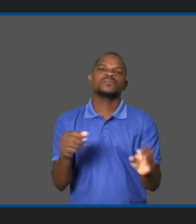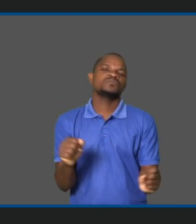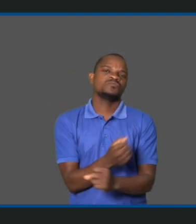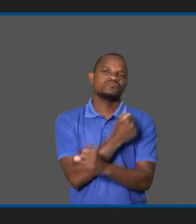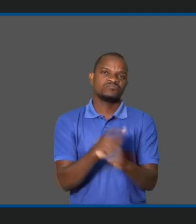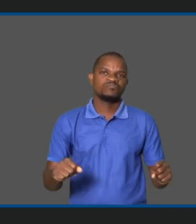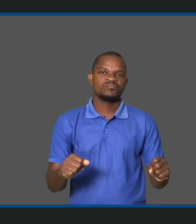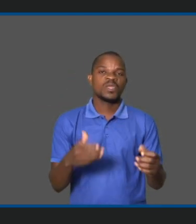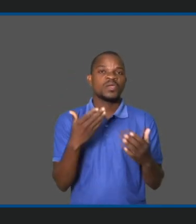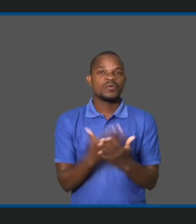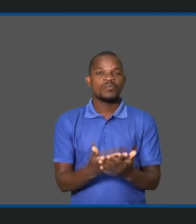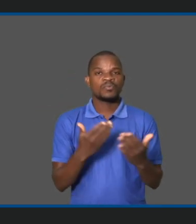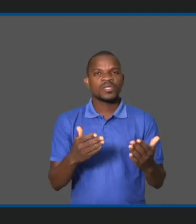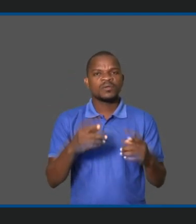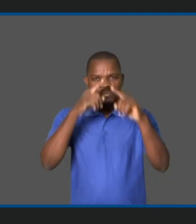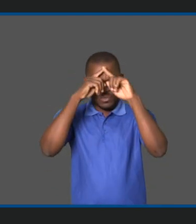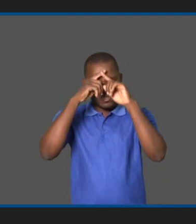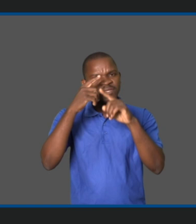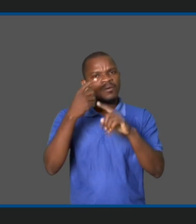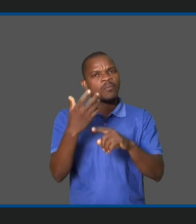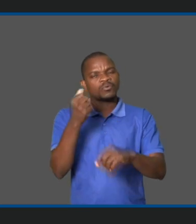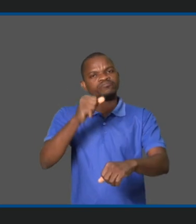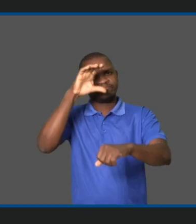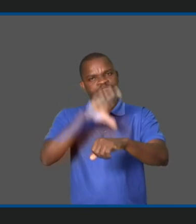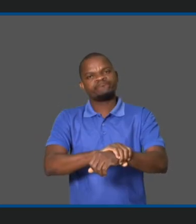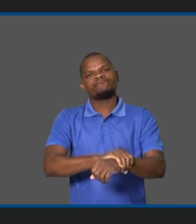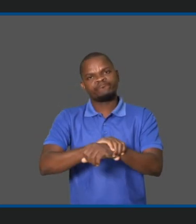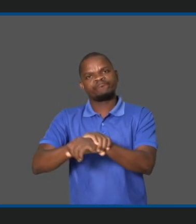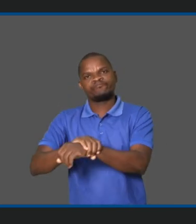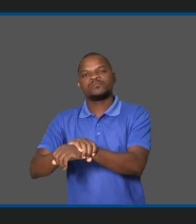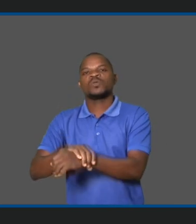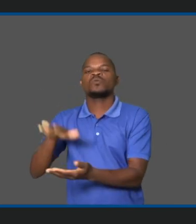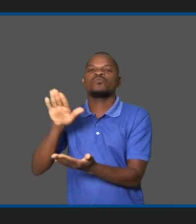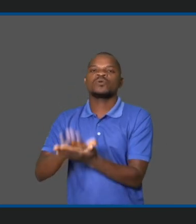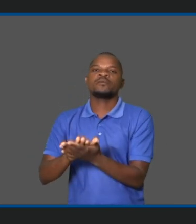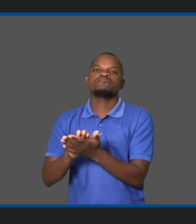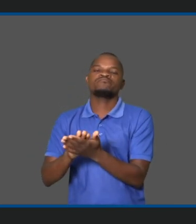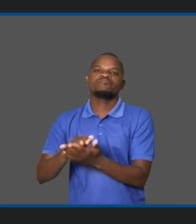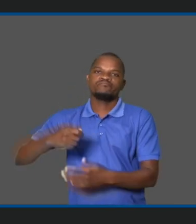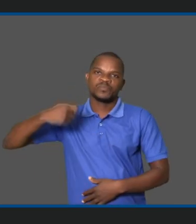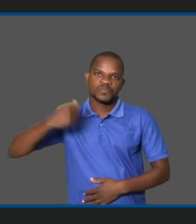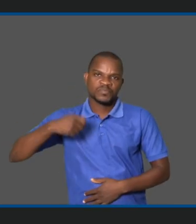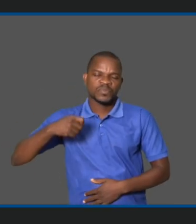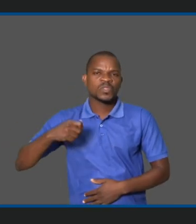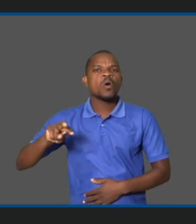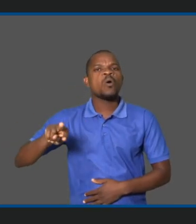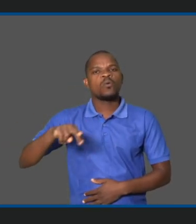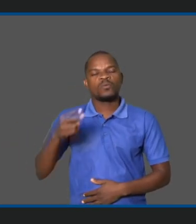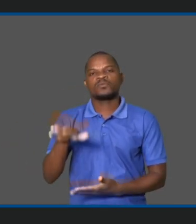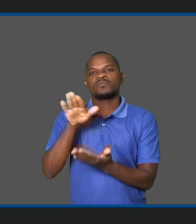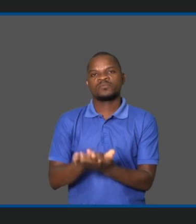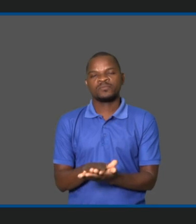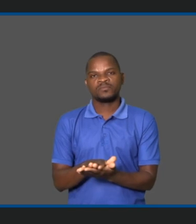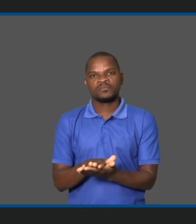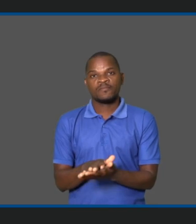pessoa e levar aquele direito para poder... Então, neste âmbito do coronavírus, eu penso que a polícia não